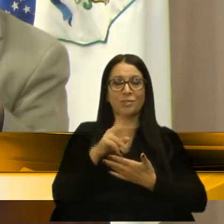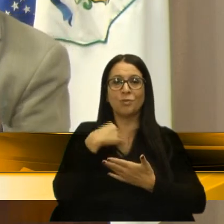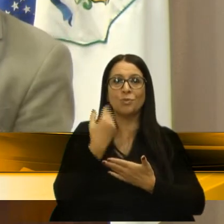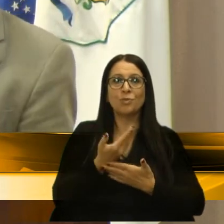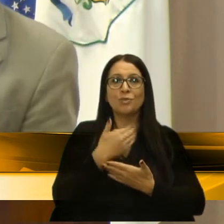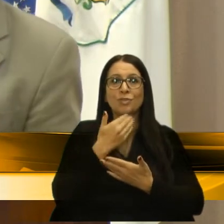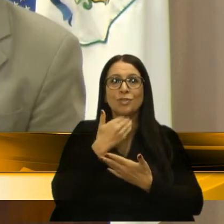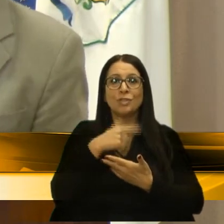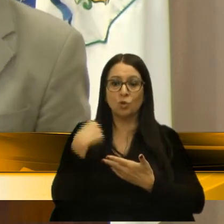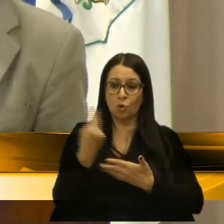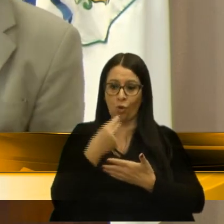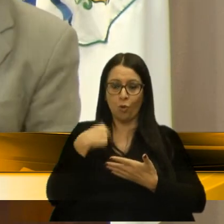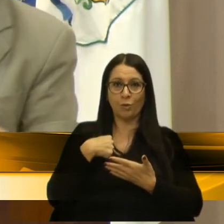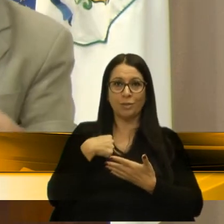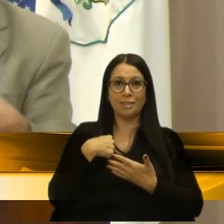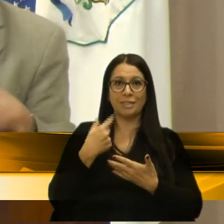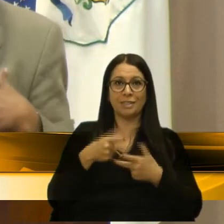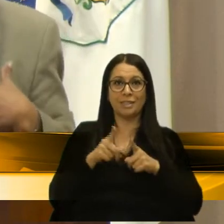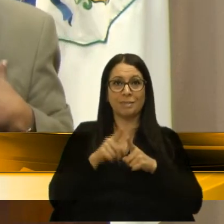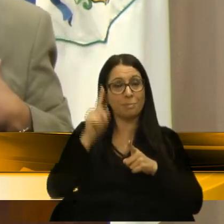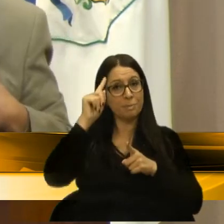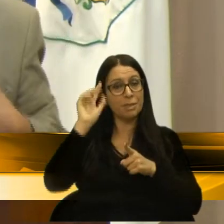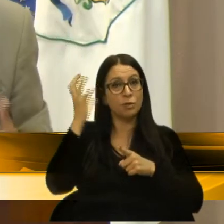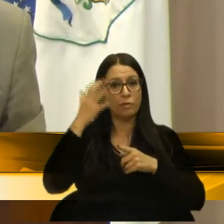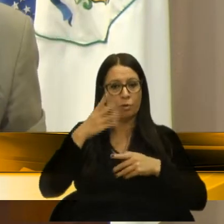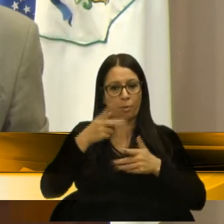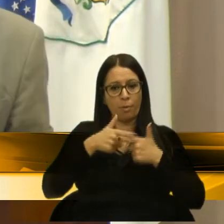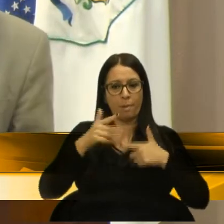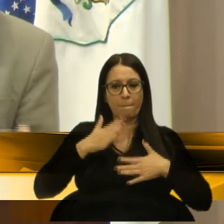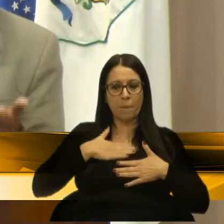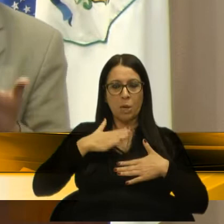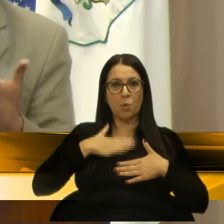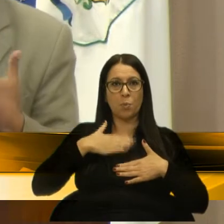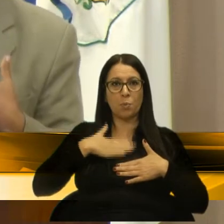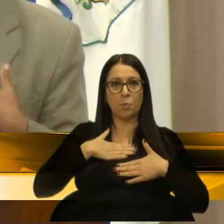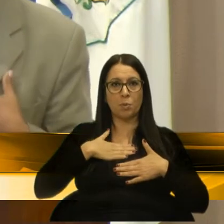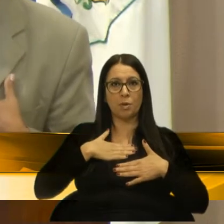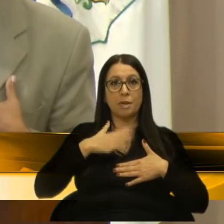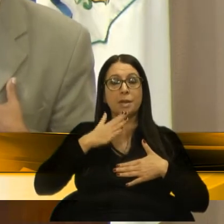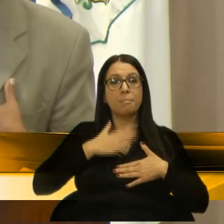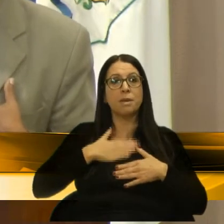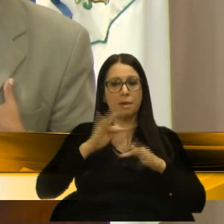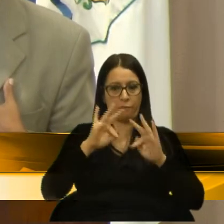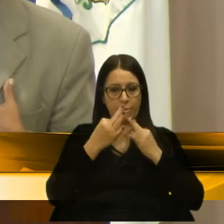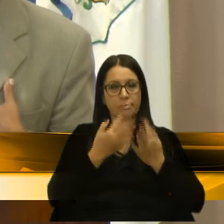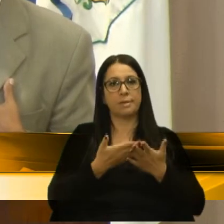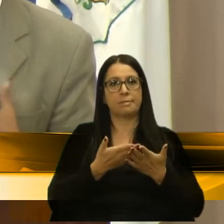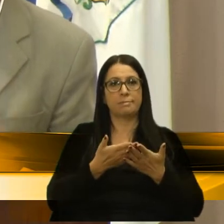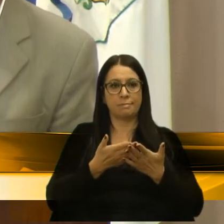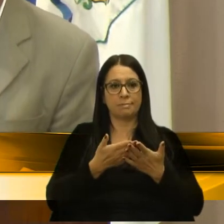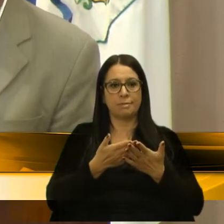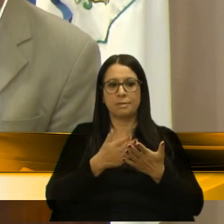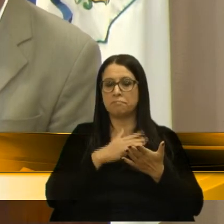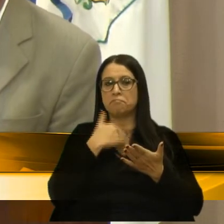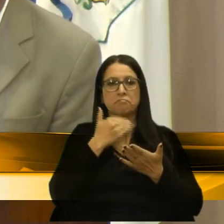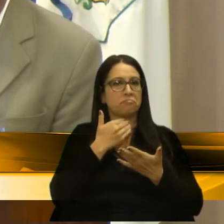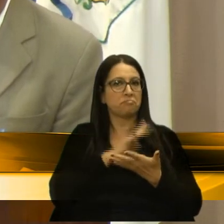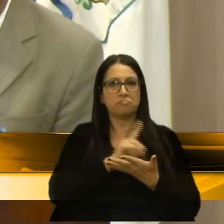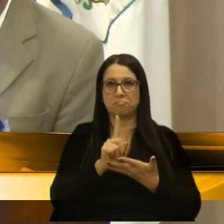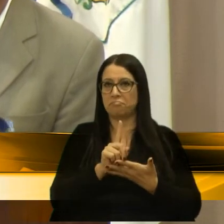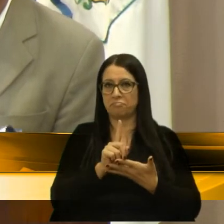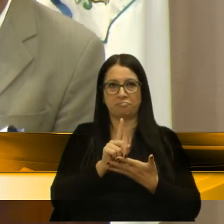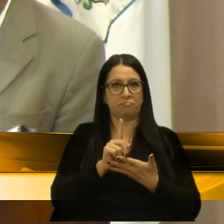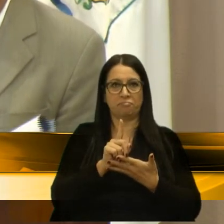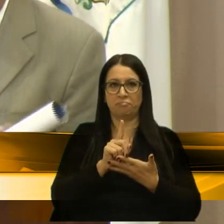mais querermos tão somente resolver o problema meu, o problema da minha família. Isso não adianta mais.